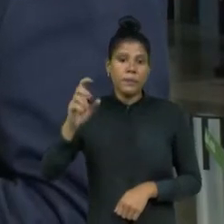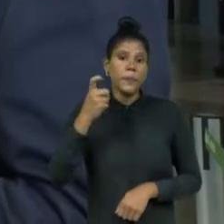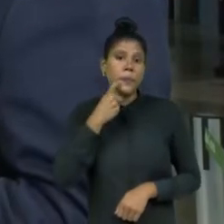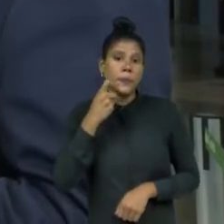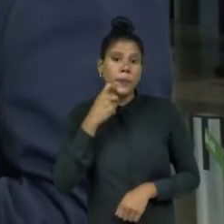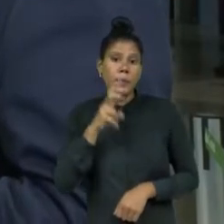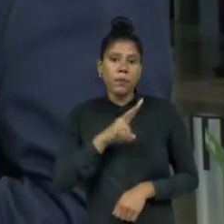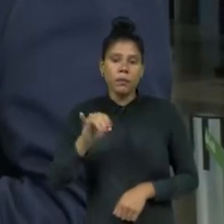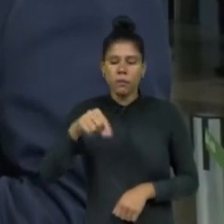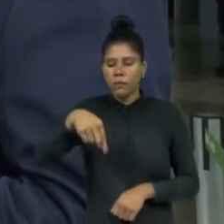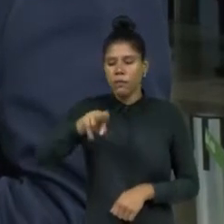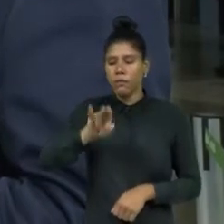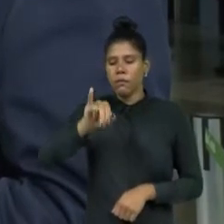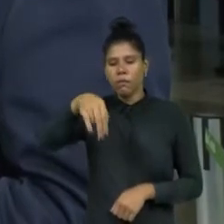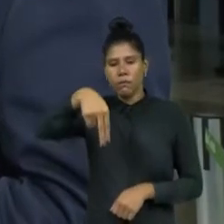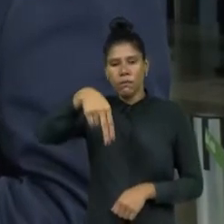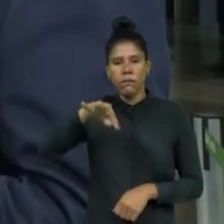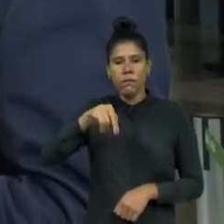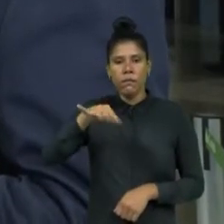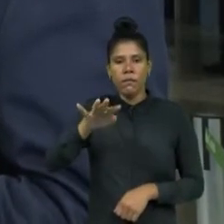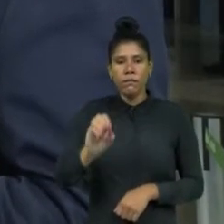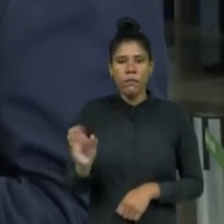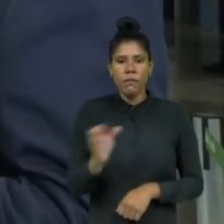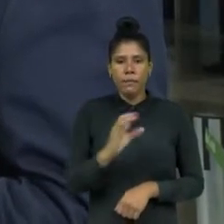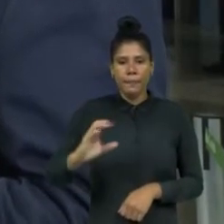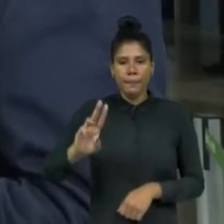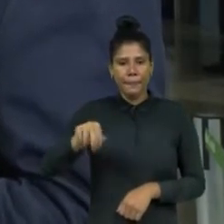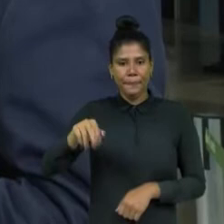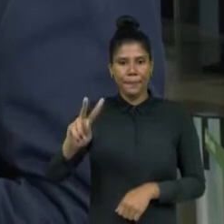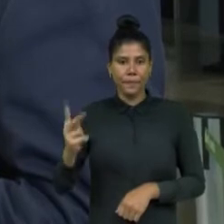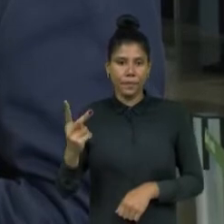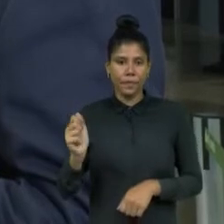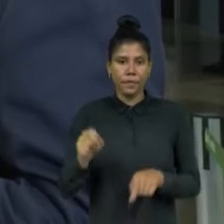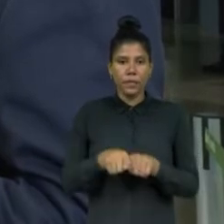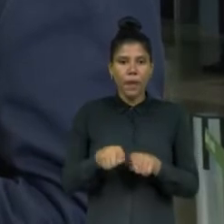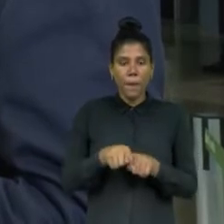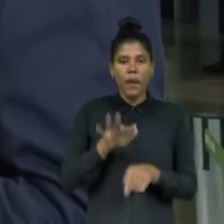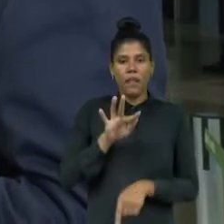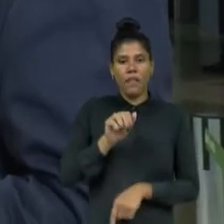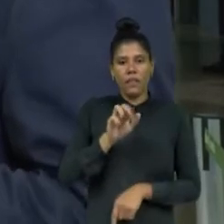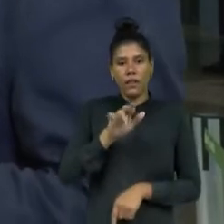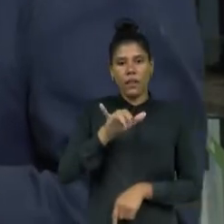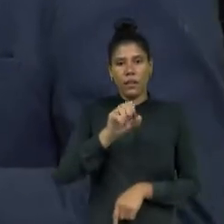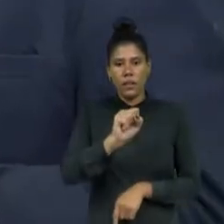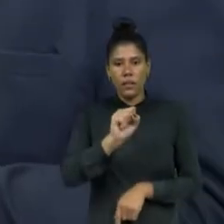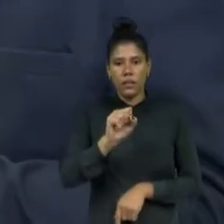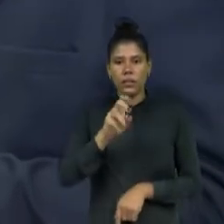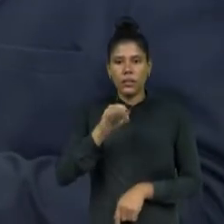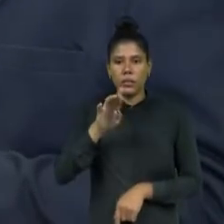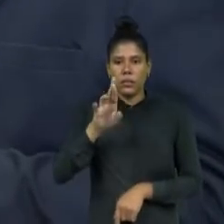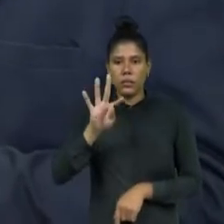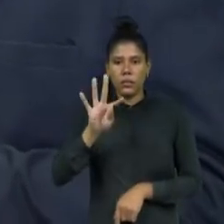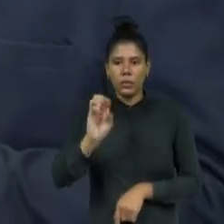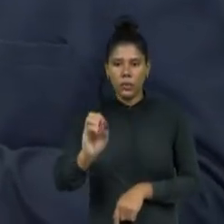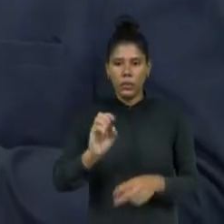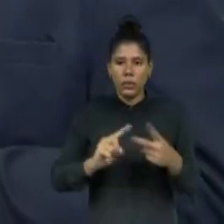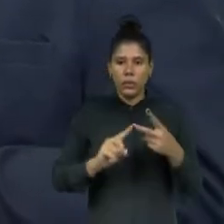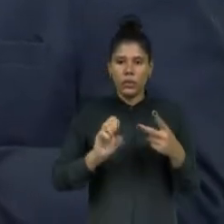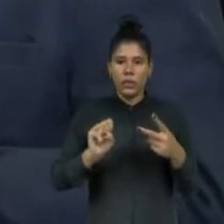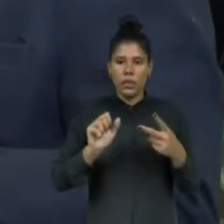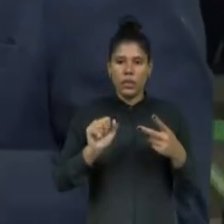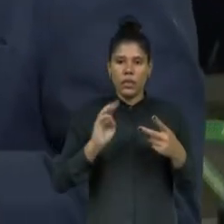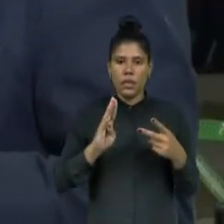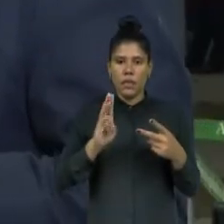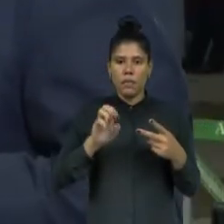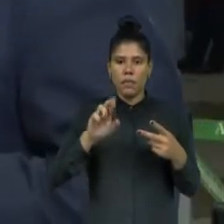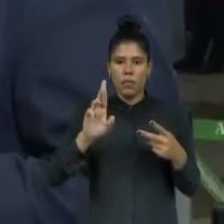Quintino Cunha, né? Aí também essa semana no interior em Farias Brito, Saboeiro e Quixadá. E são quatro caminhões? São quatro caminhões. E a gente tem a